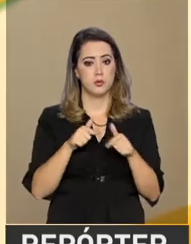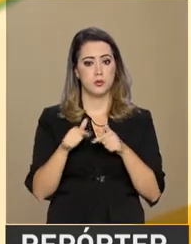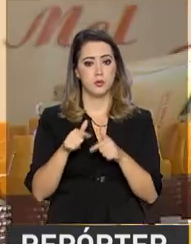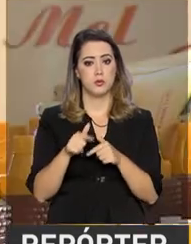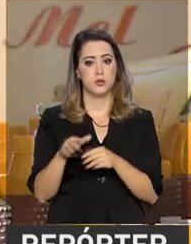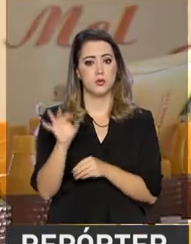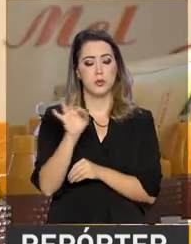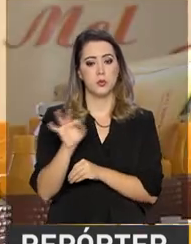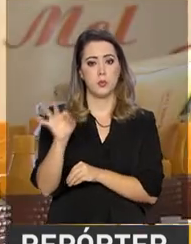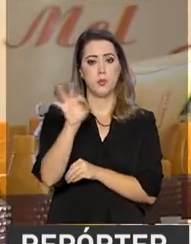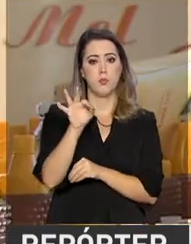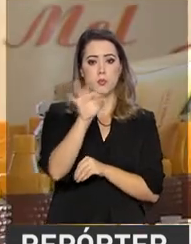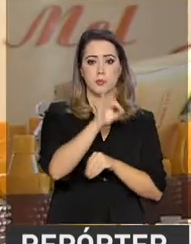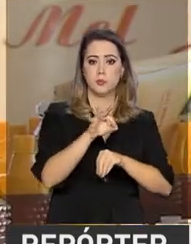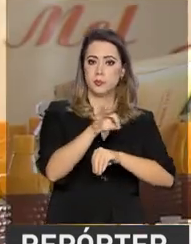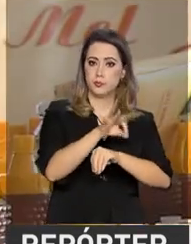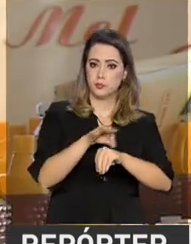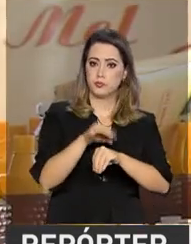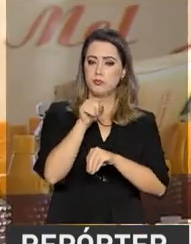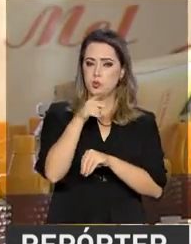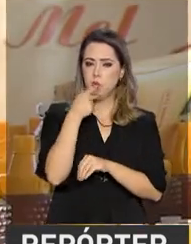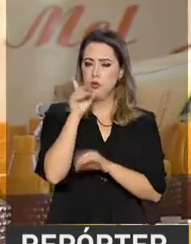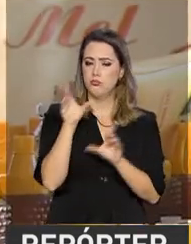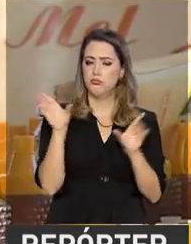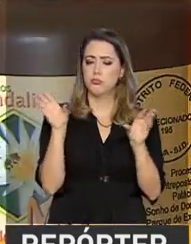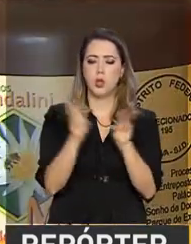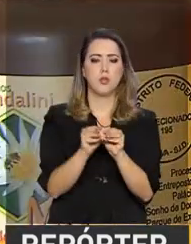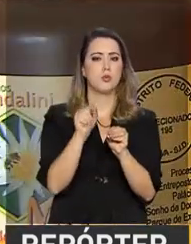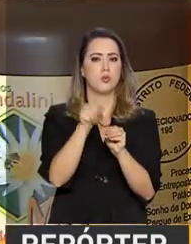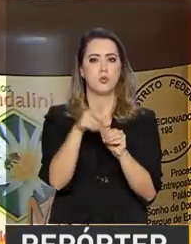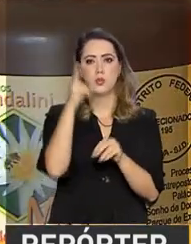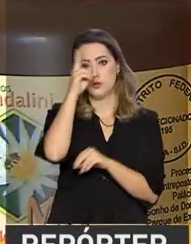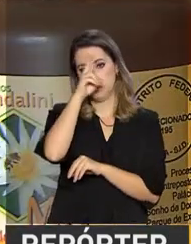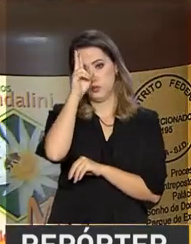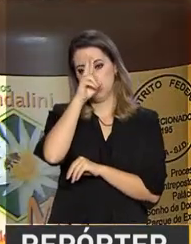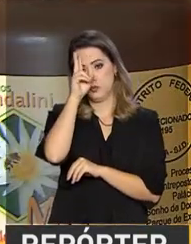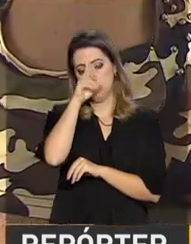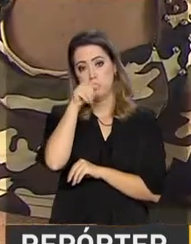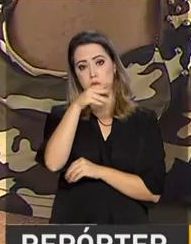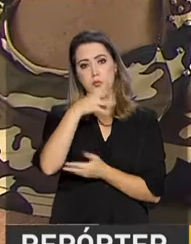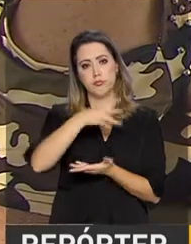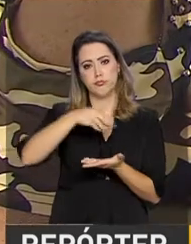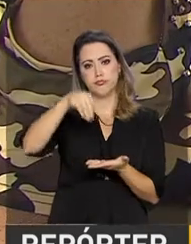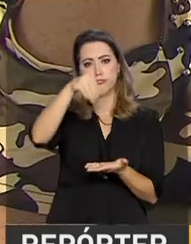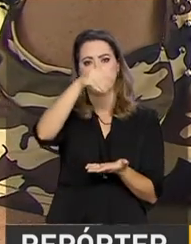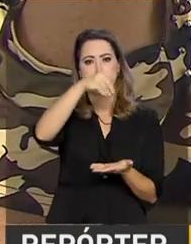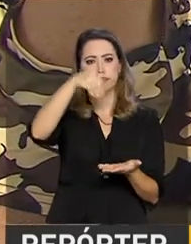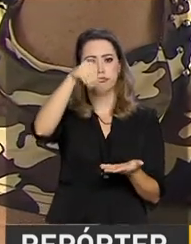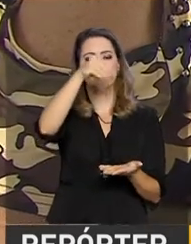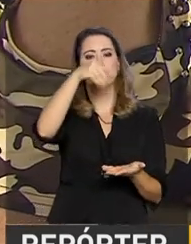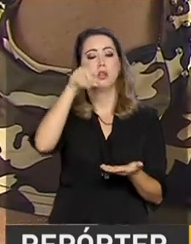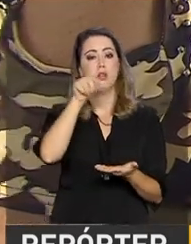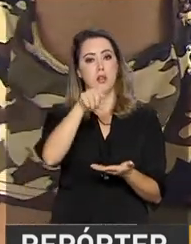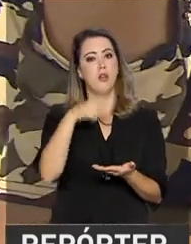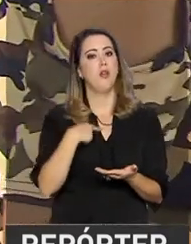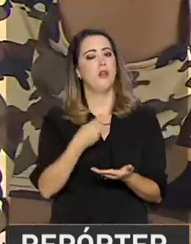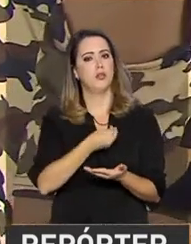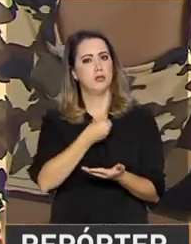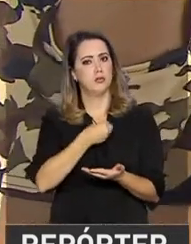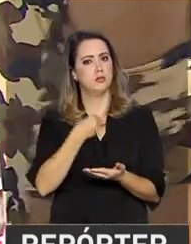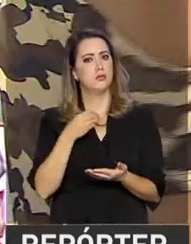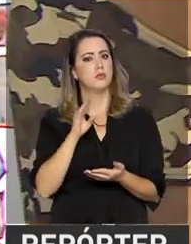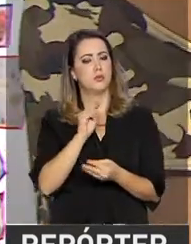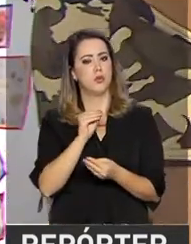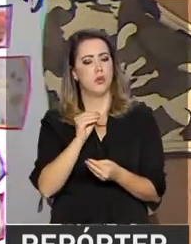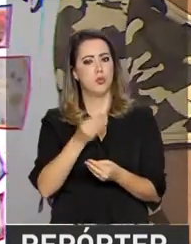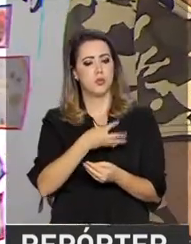apicultura é assim que maria aparecida resume a sua história no cultivo do mel ela sustenta toda a família com a atividade